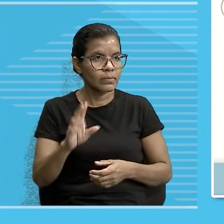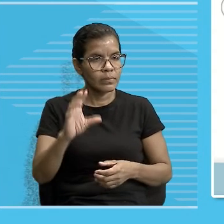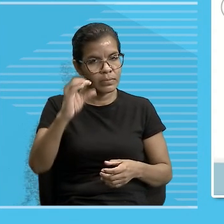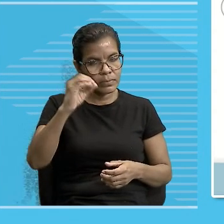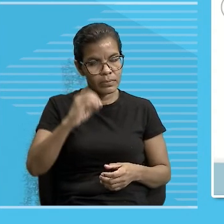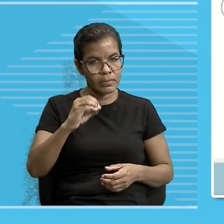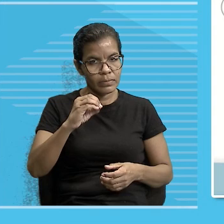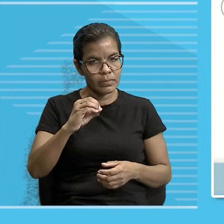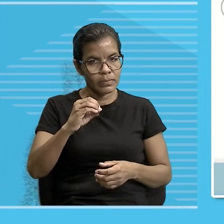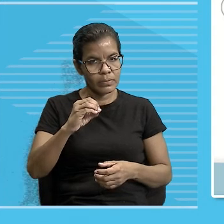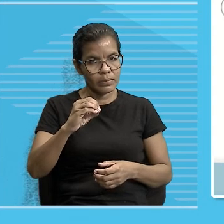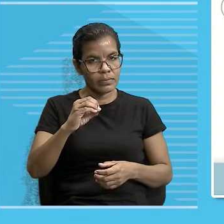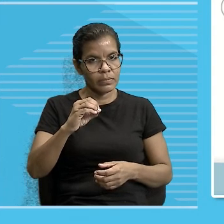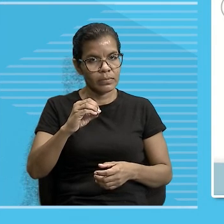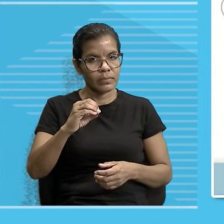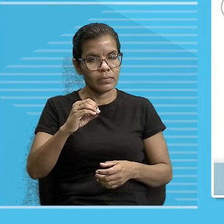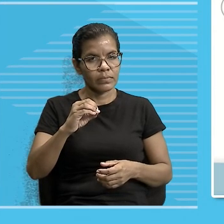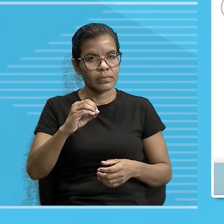zero.